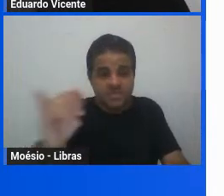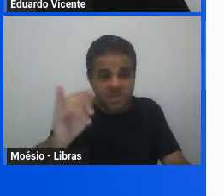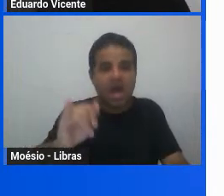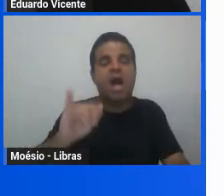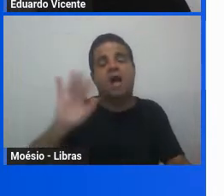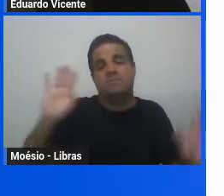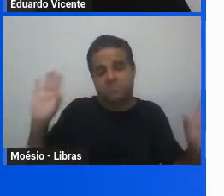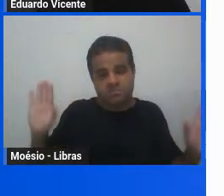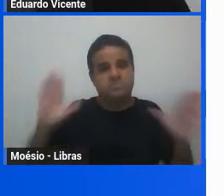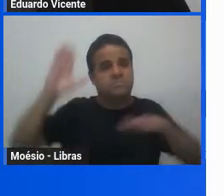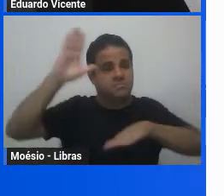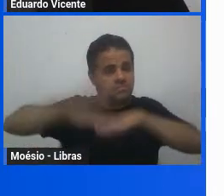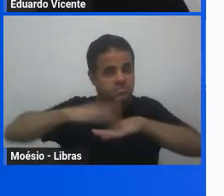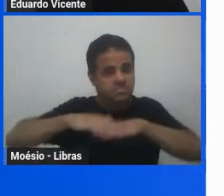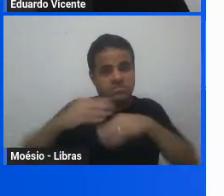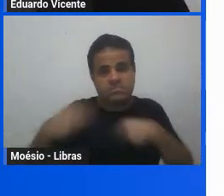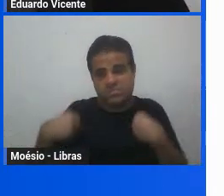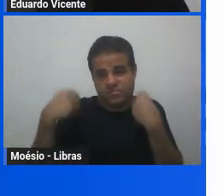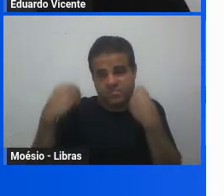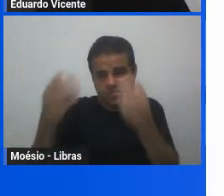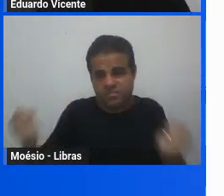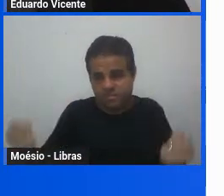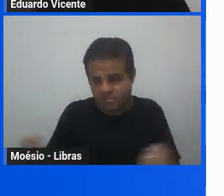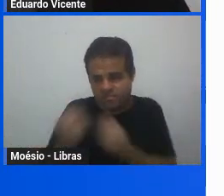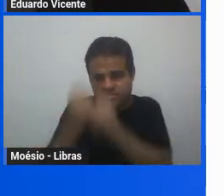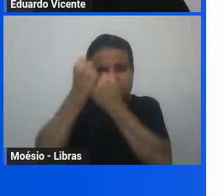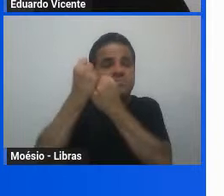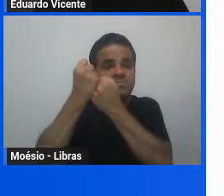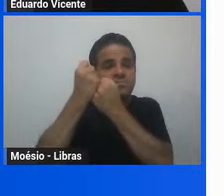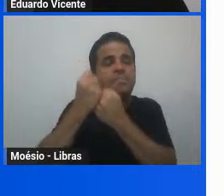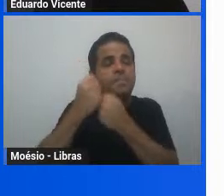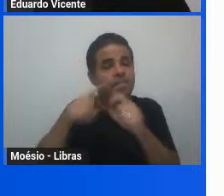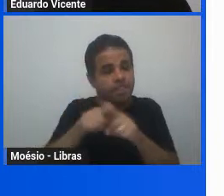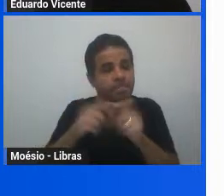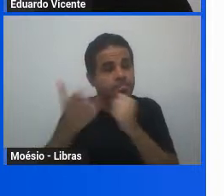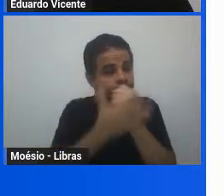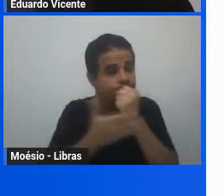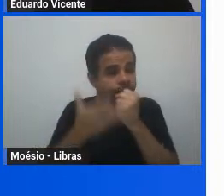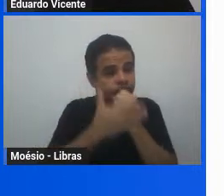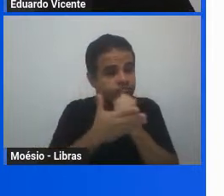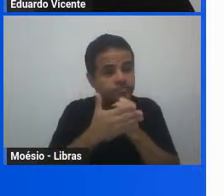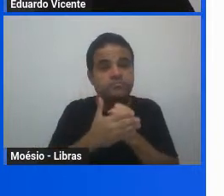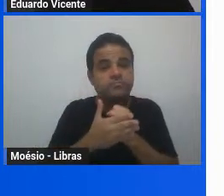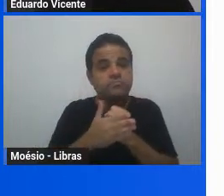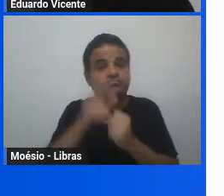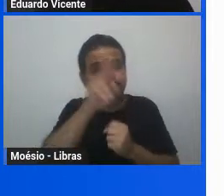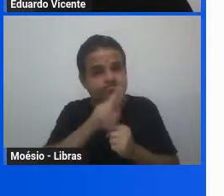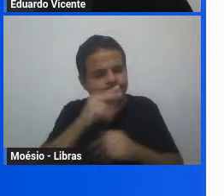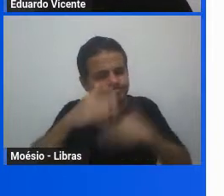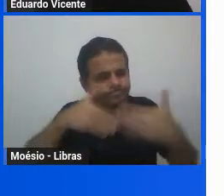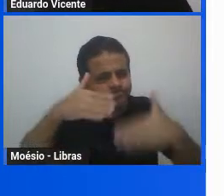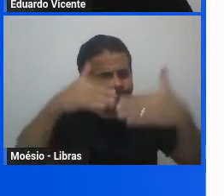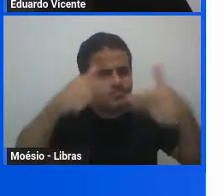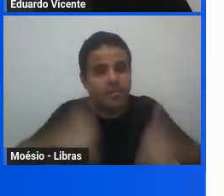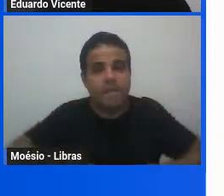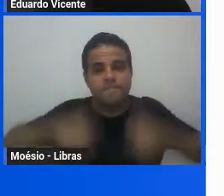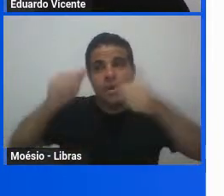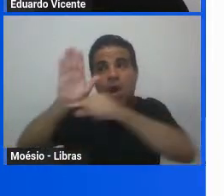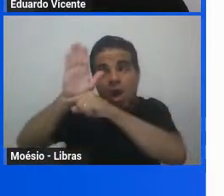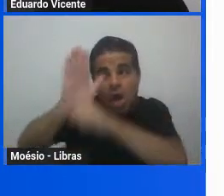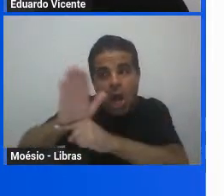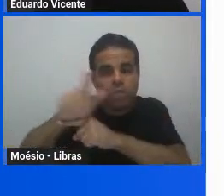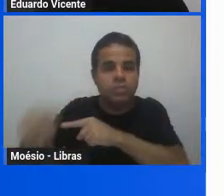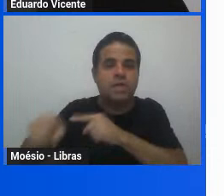destinar o suporte necessário, seja o básico ou seja o avançado, para aí fazer